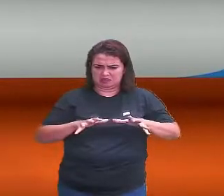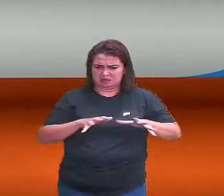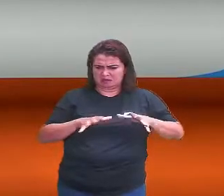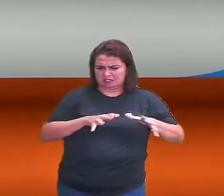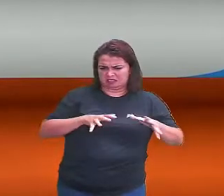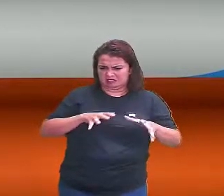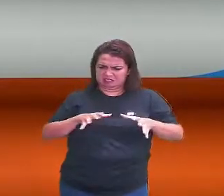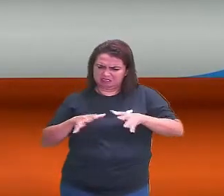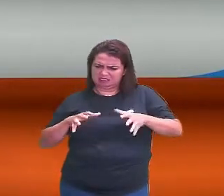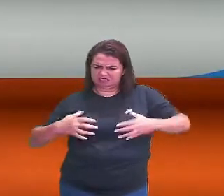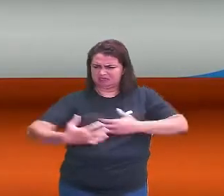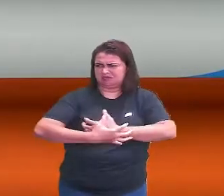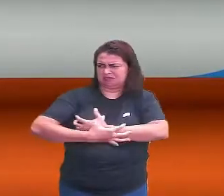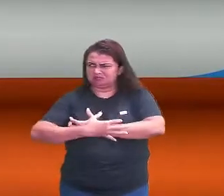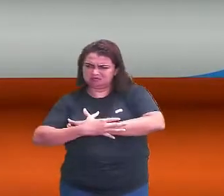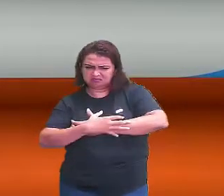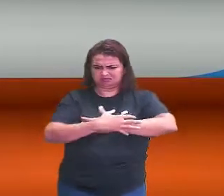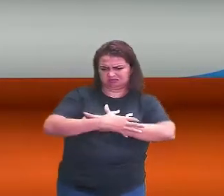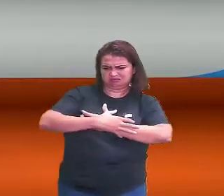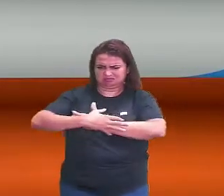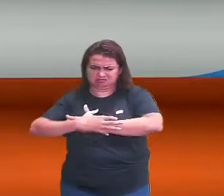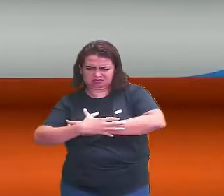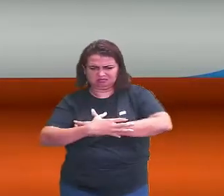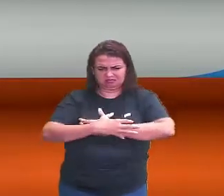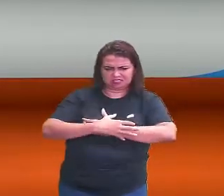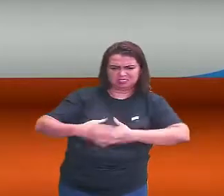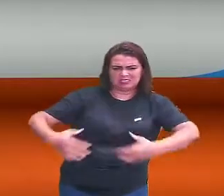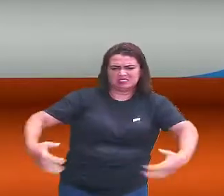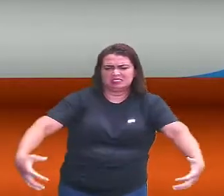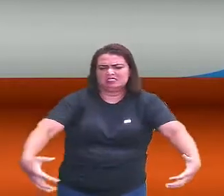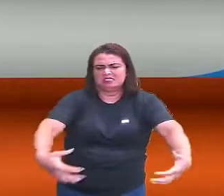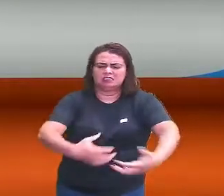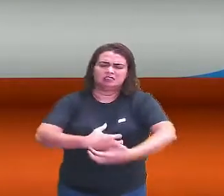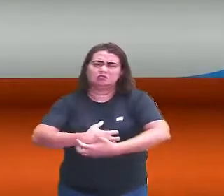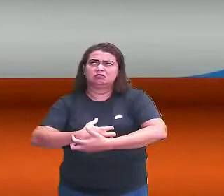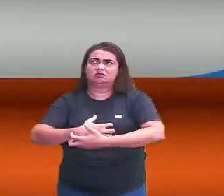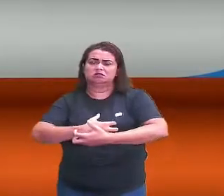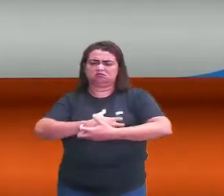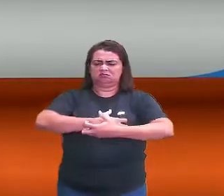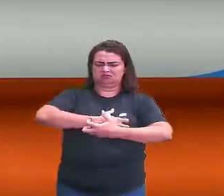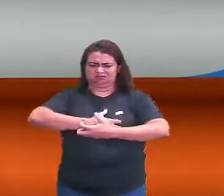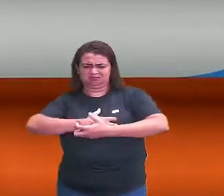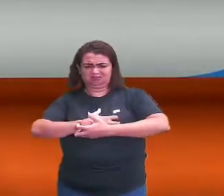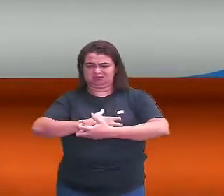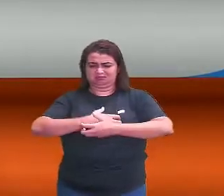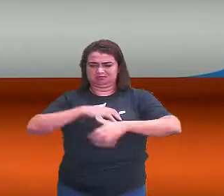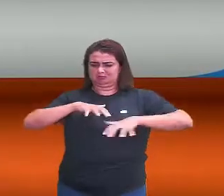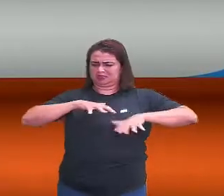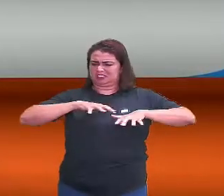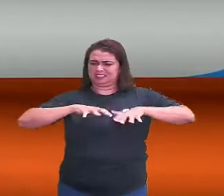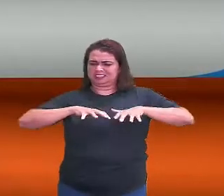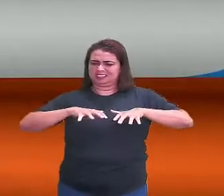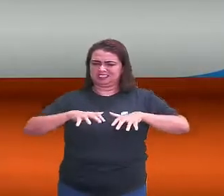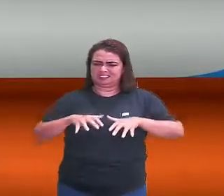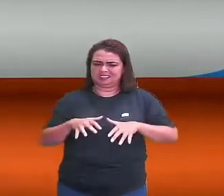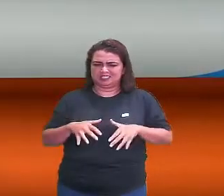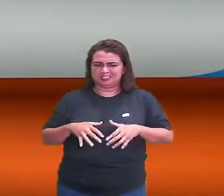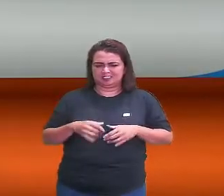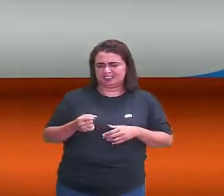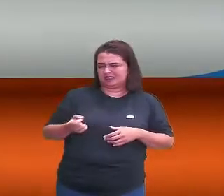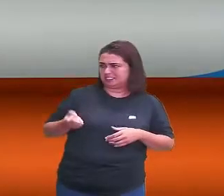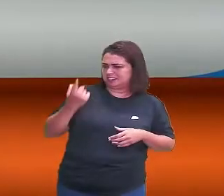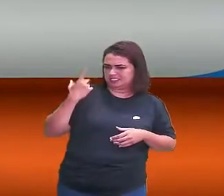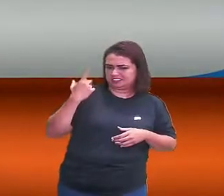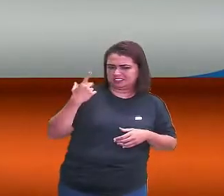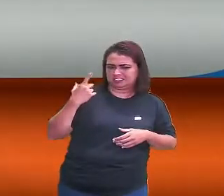estavam tremelicando. Olha só, ele agarrou o arbusto e o arbusto ficou se mexendo. Ele achou muito